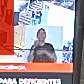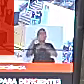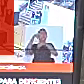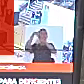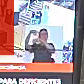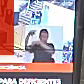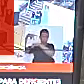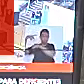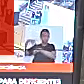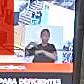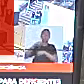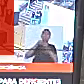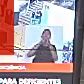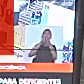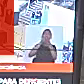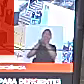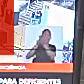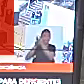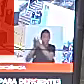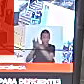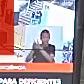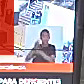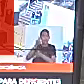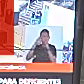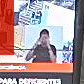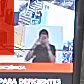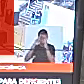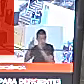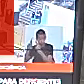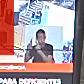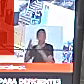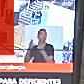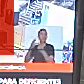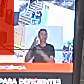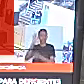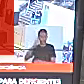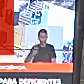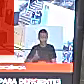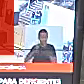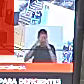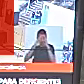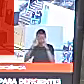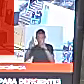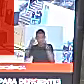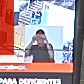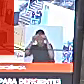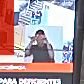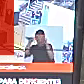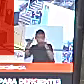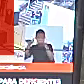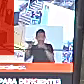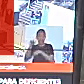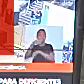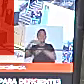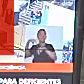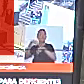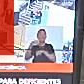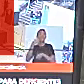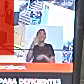respeitava o deficiente, respeitava o autista. Um país que todo mundo falava mal dele, eu fiquei